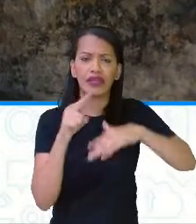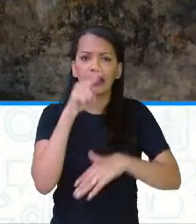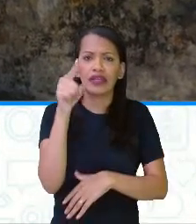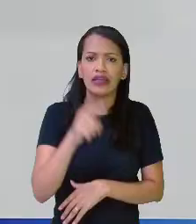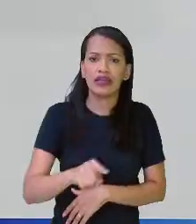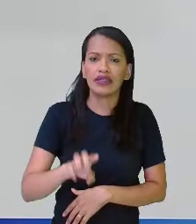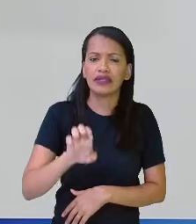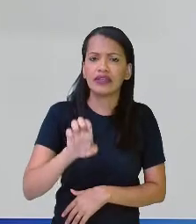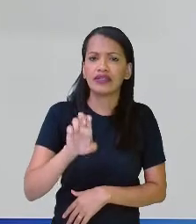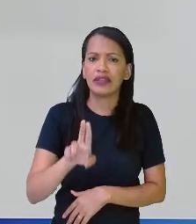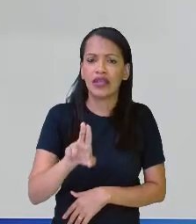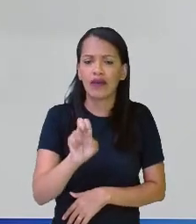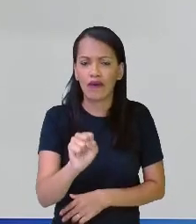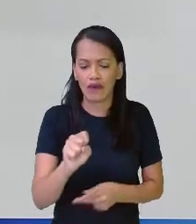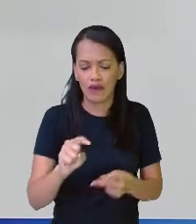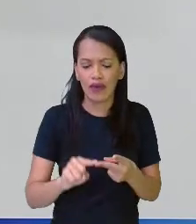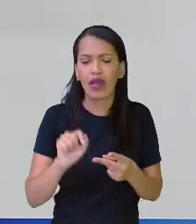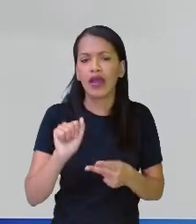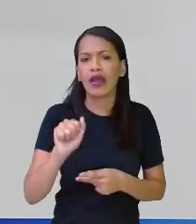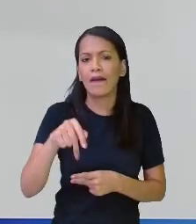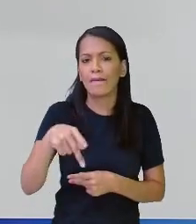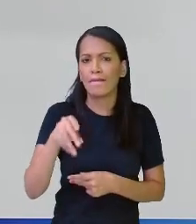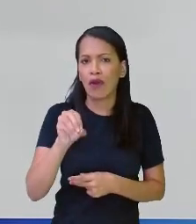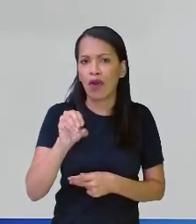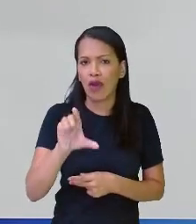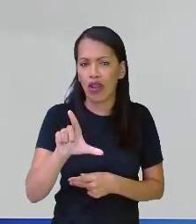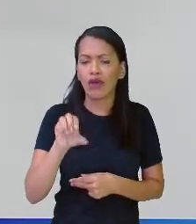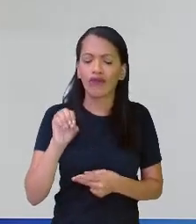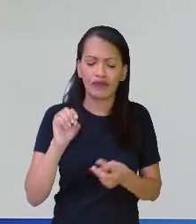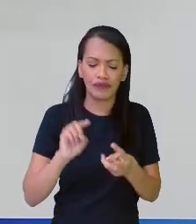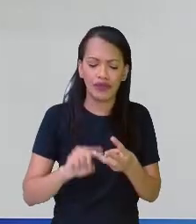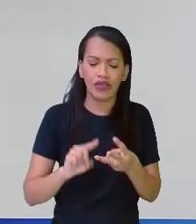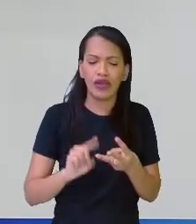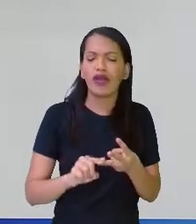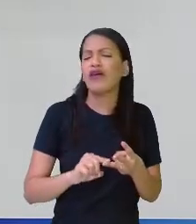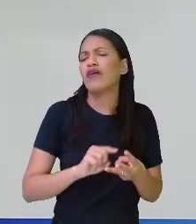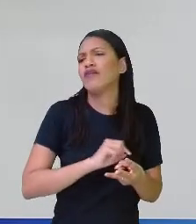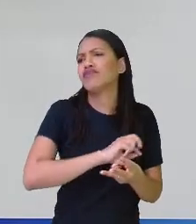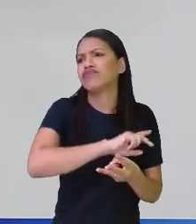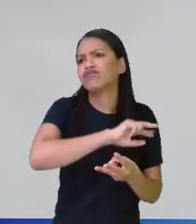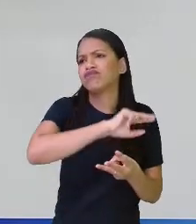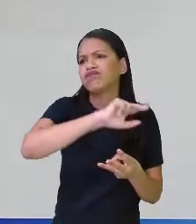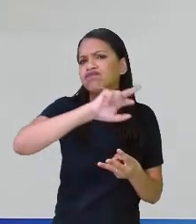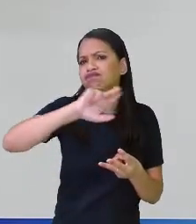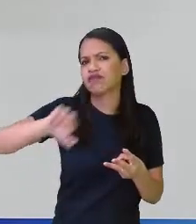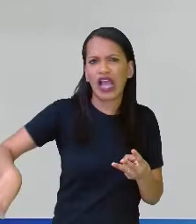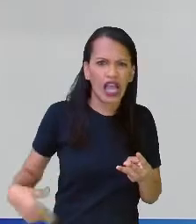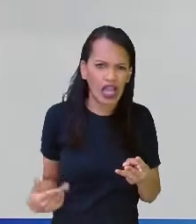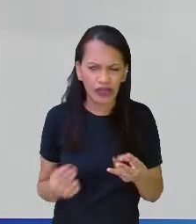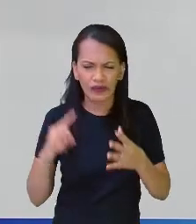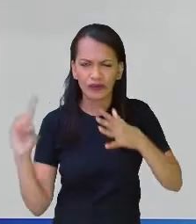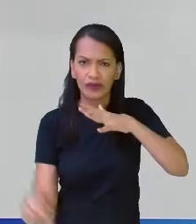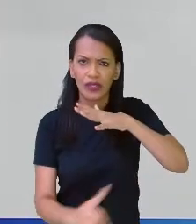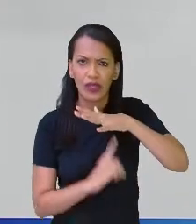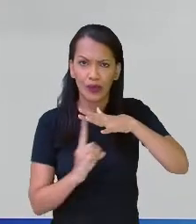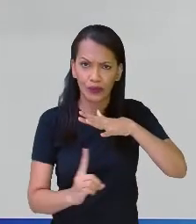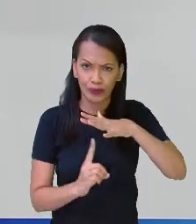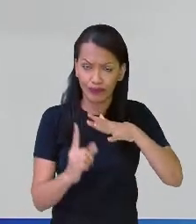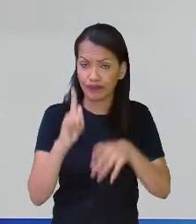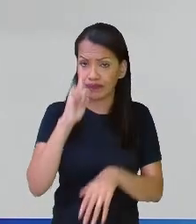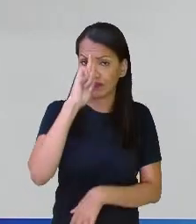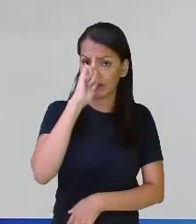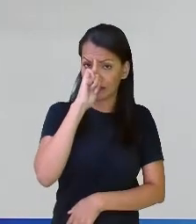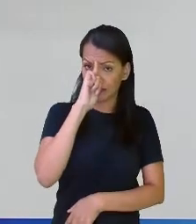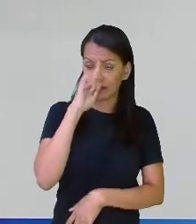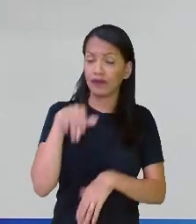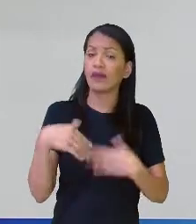a Afrodite, o Apolo, tem vários deuses gregos que eles acreditavam. E olha, fazia parte do